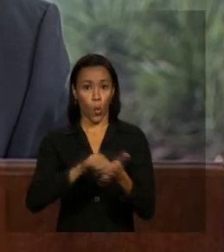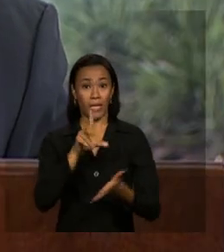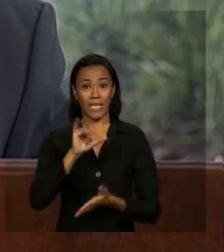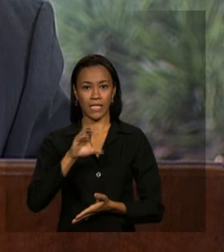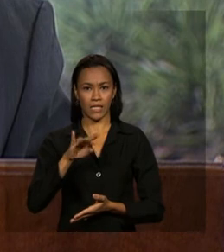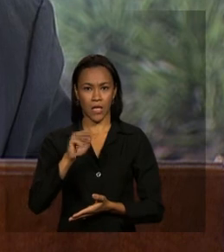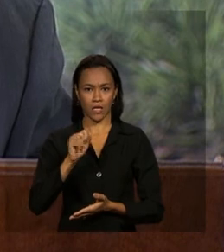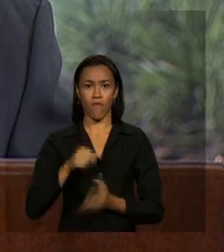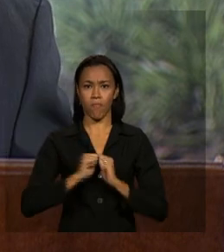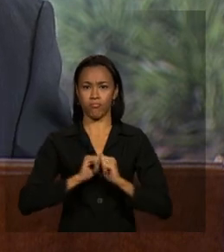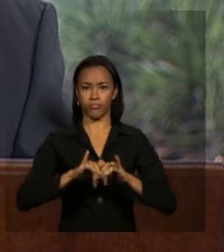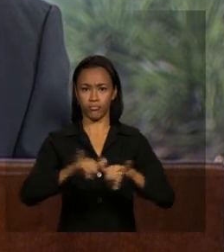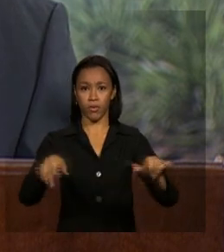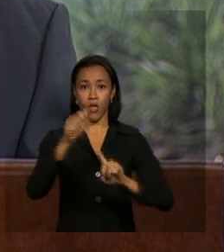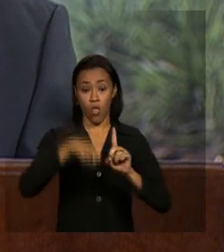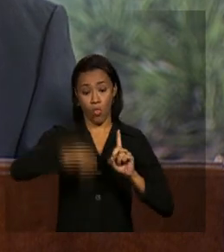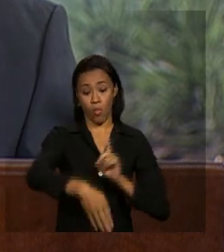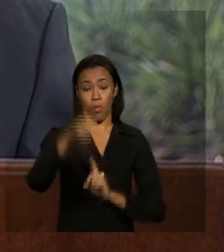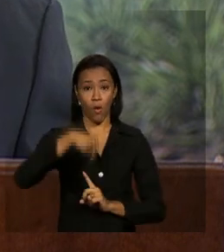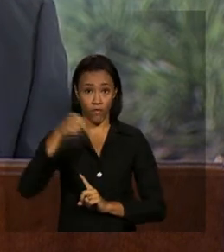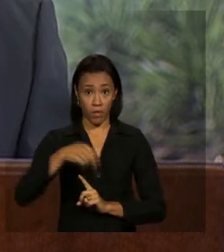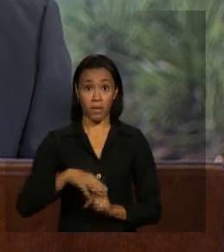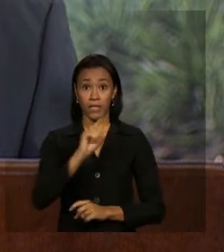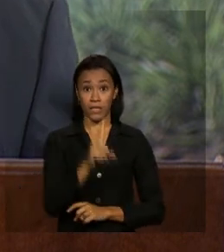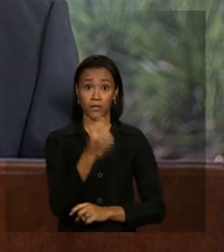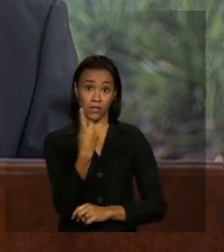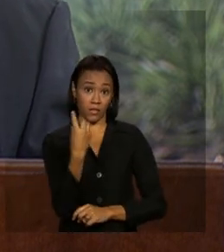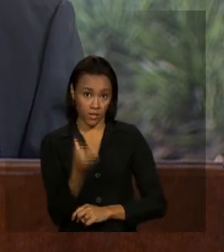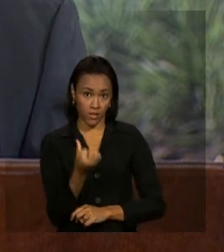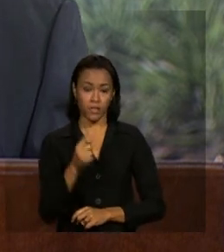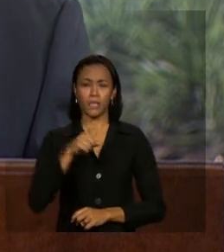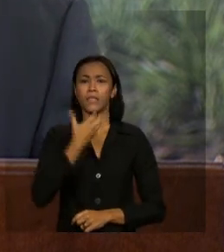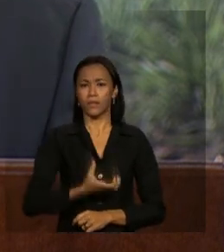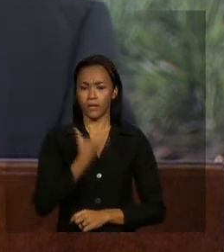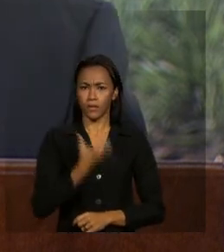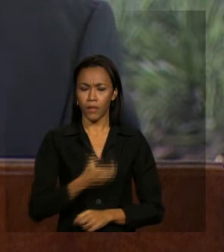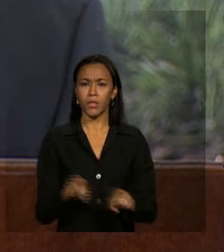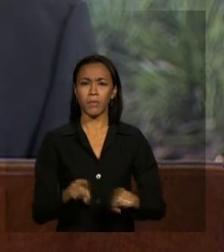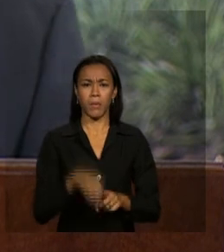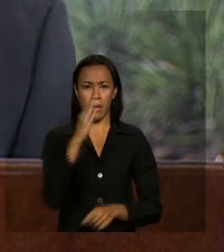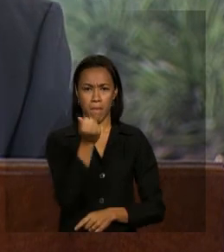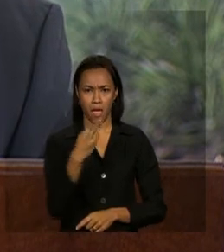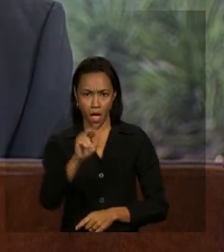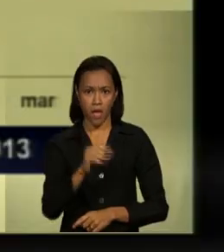em novembro deste ano para br-116 e em dezembro para br-040